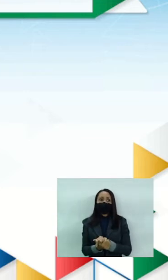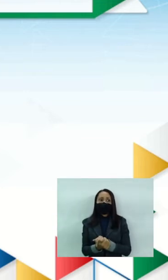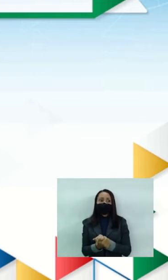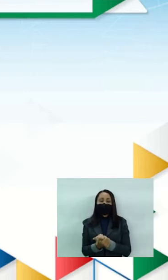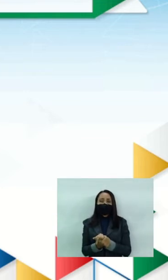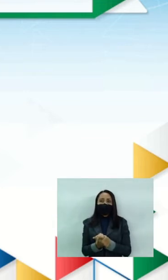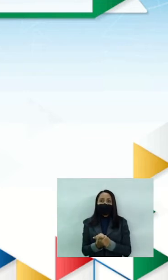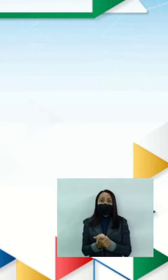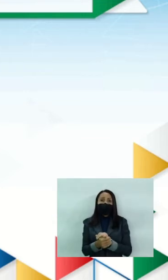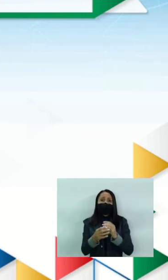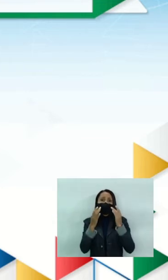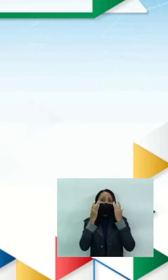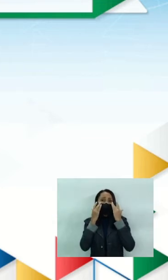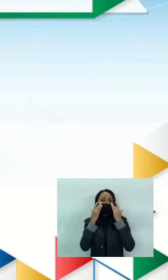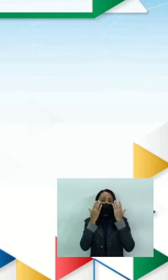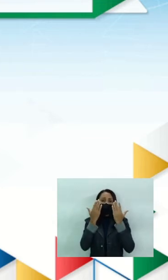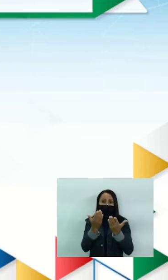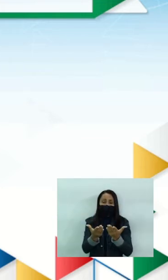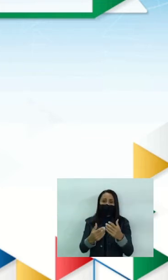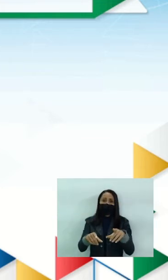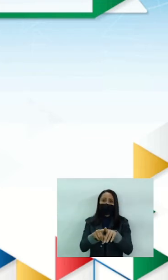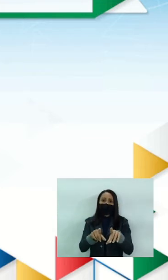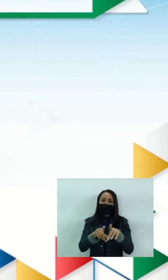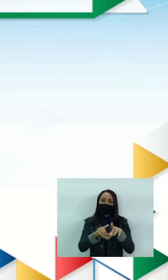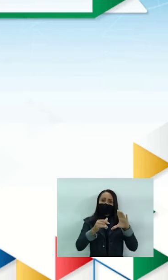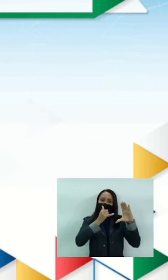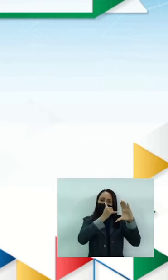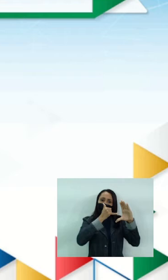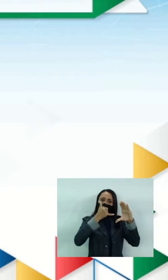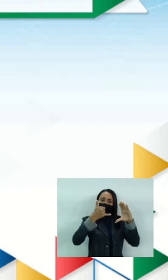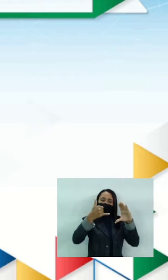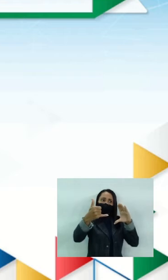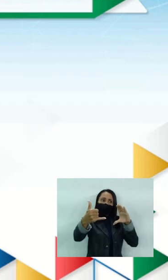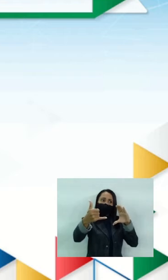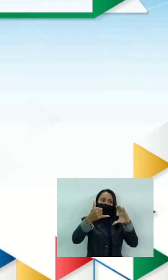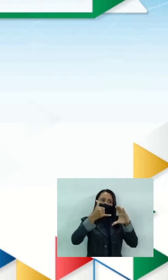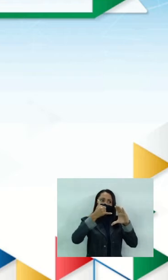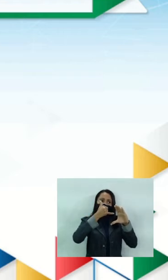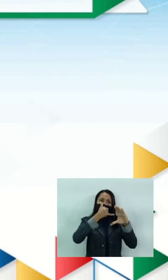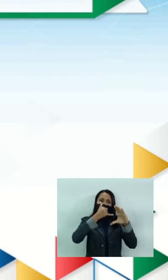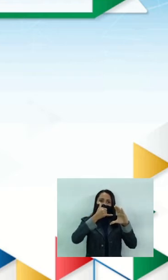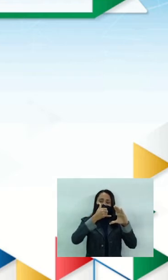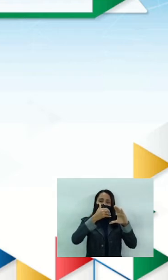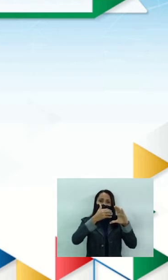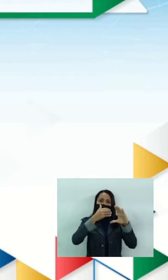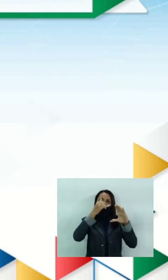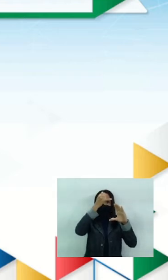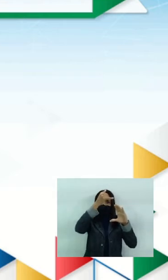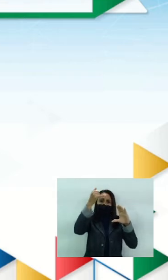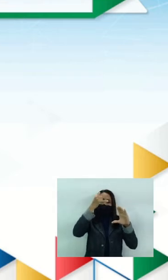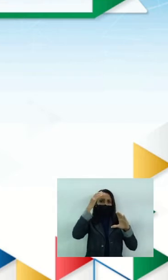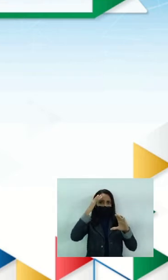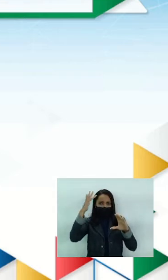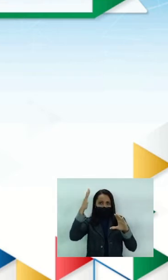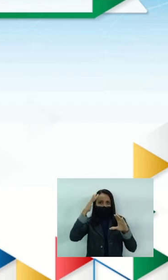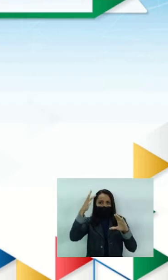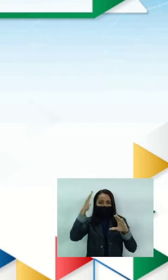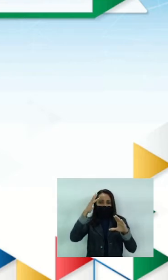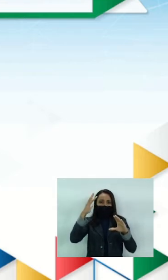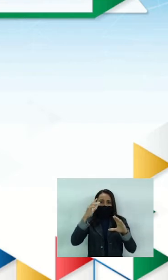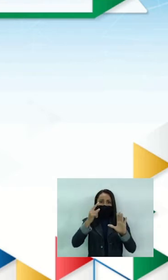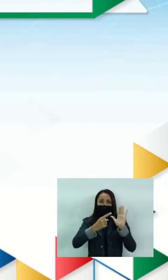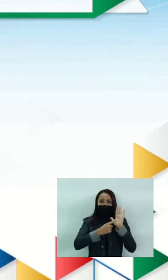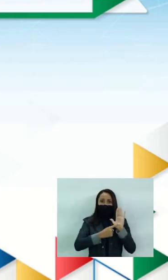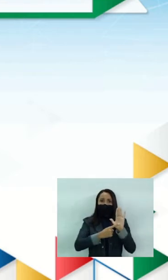e vocês podem observar que a linha do Equador são subdivisões, são divisões que são linhas imaginárias, tá certo? Que mostram os